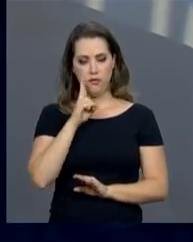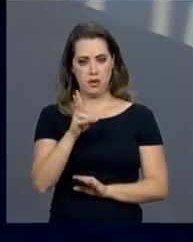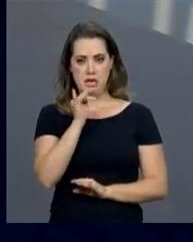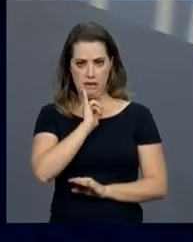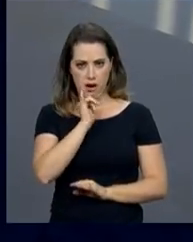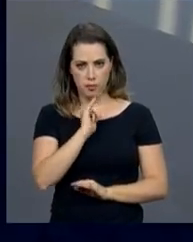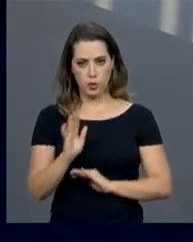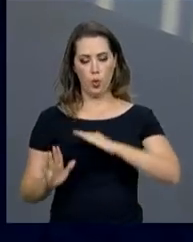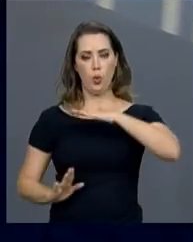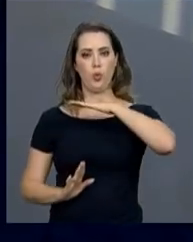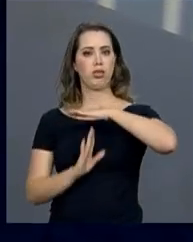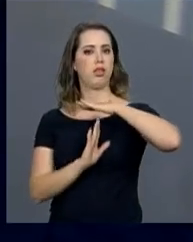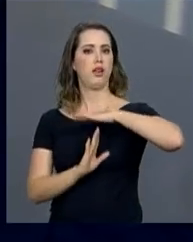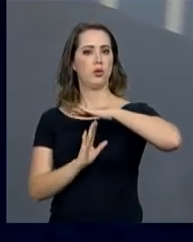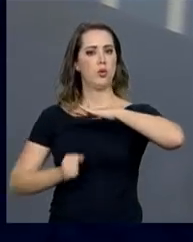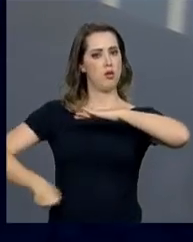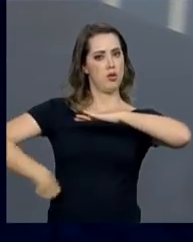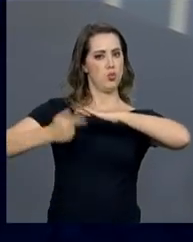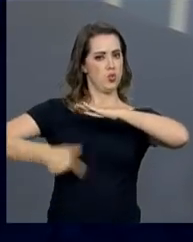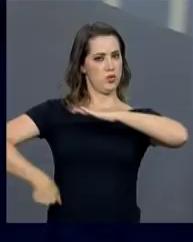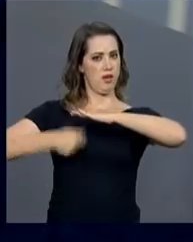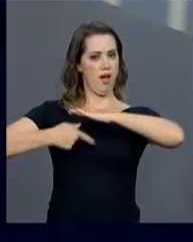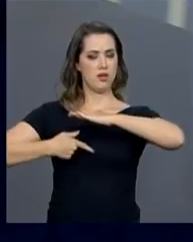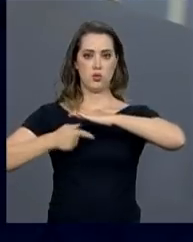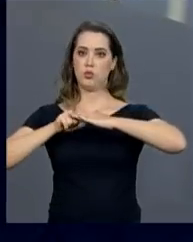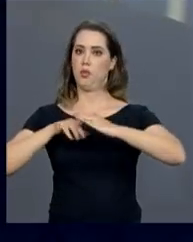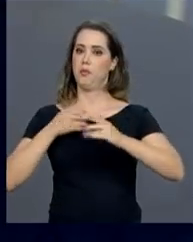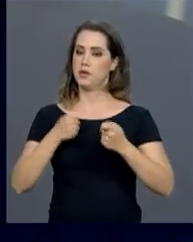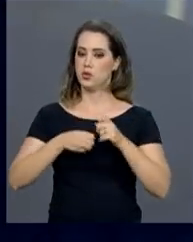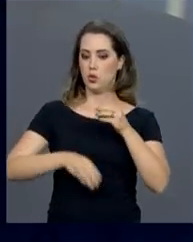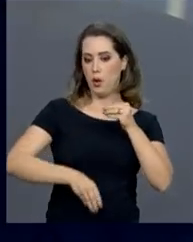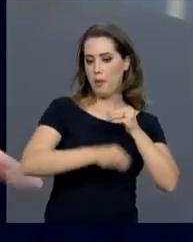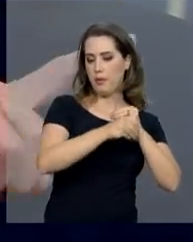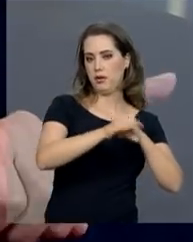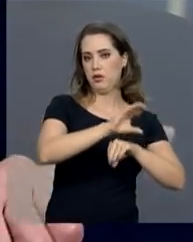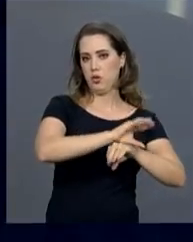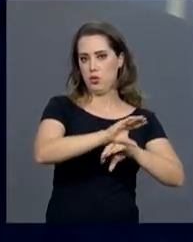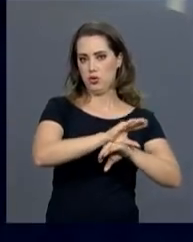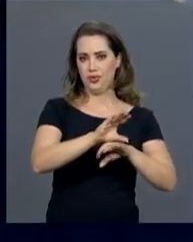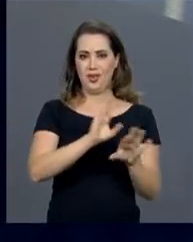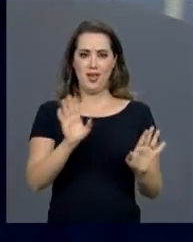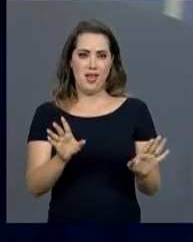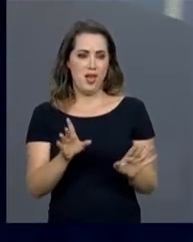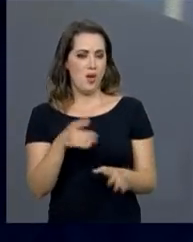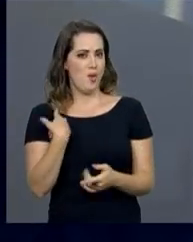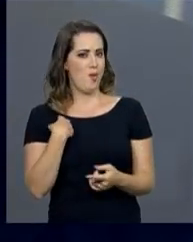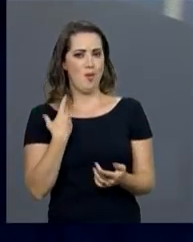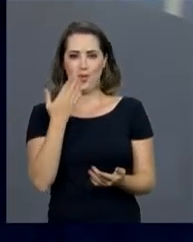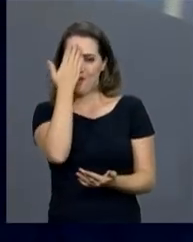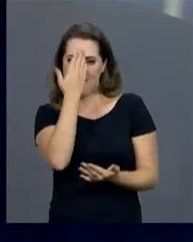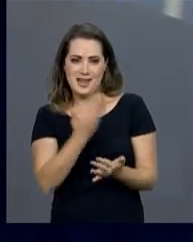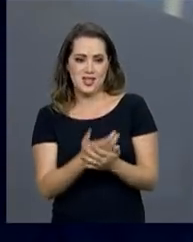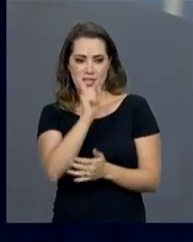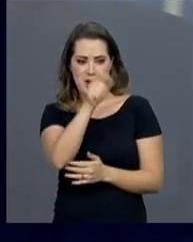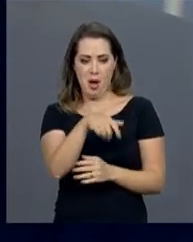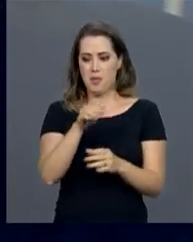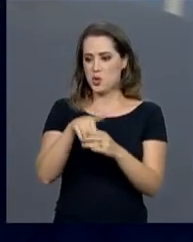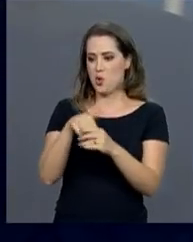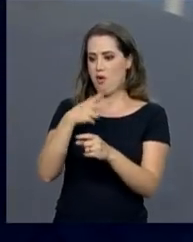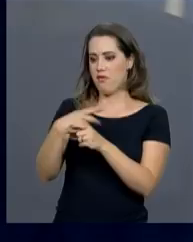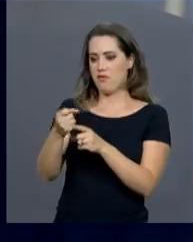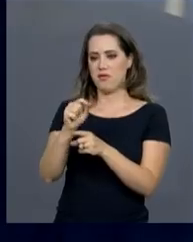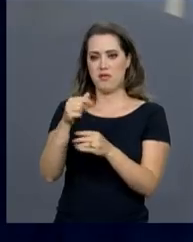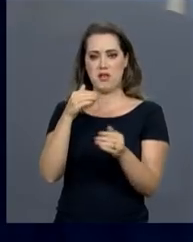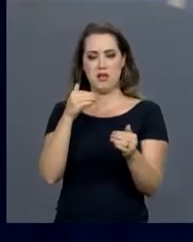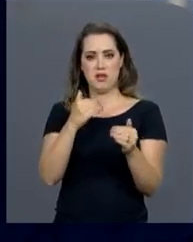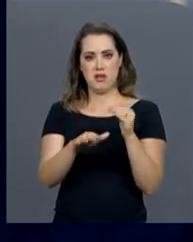públicos isto foi feito por meio de uma emenda constitucional eu duvido que alguém seja eleito e tente derrubar